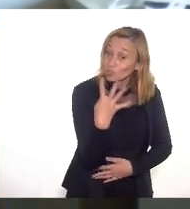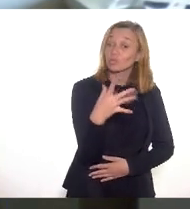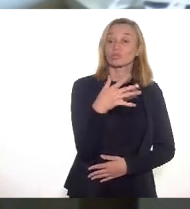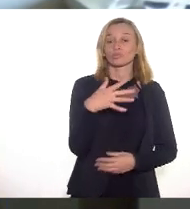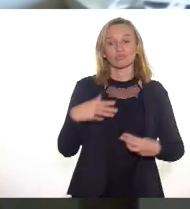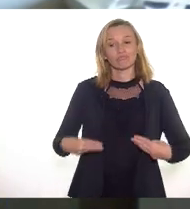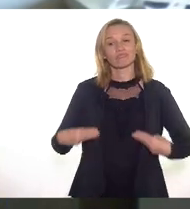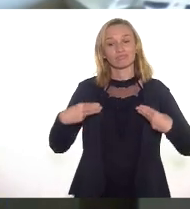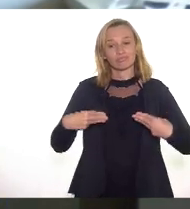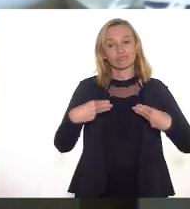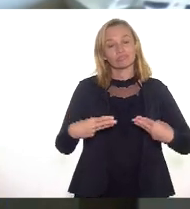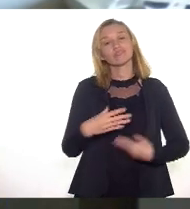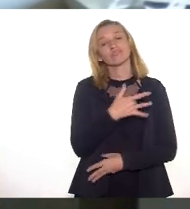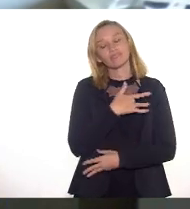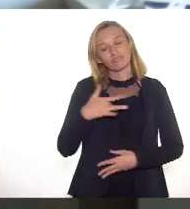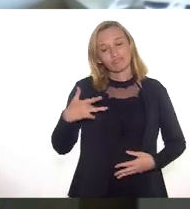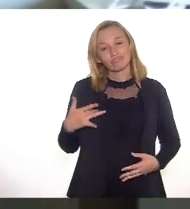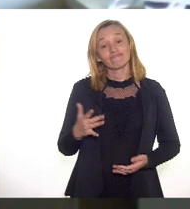4 ministros da saúde.